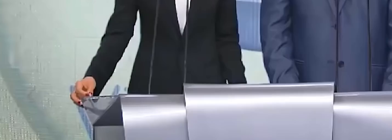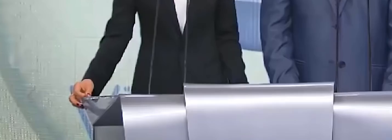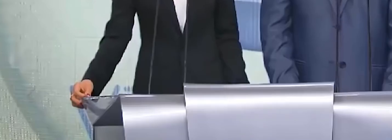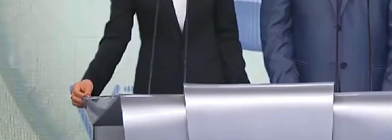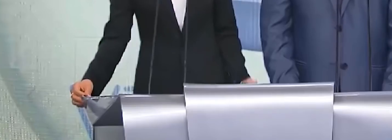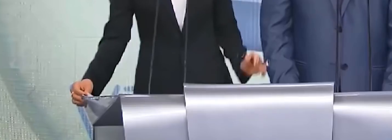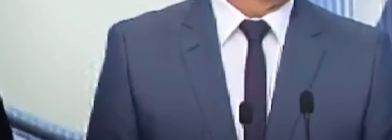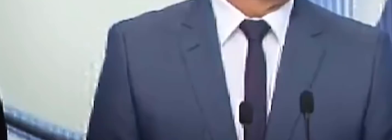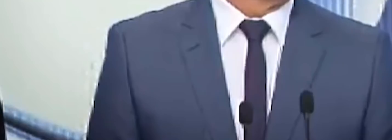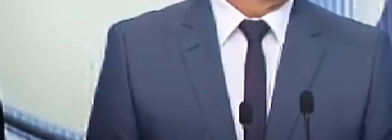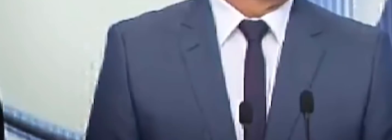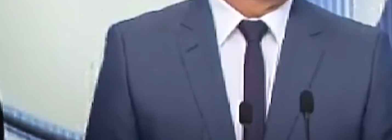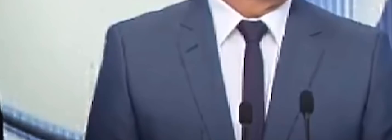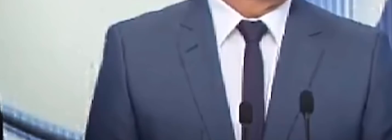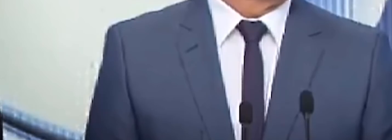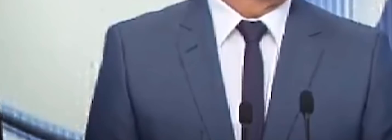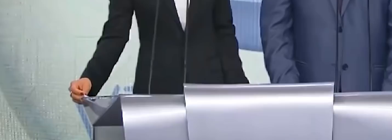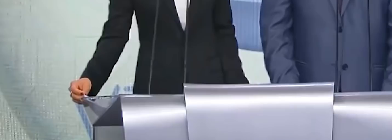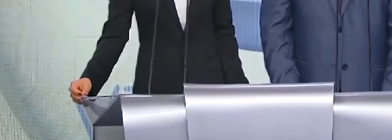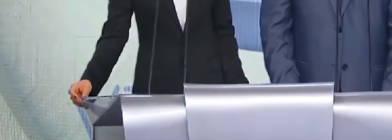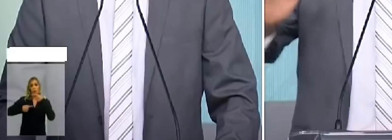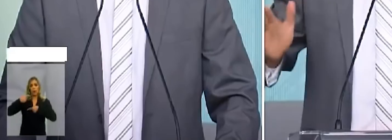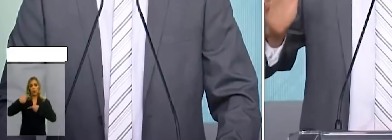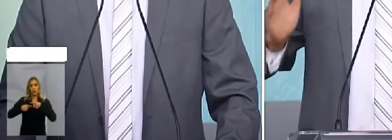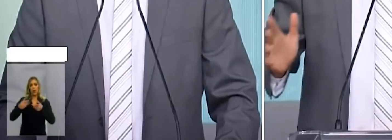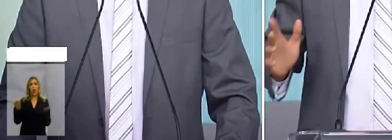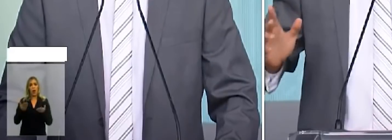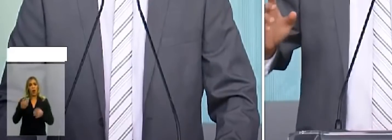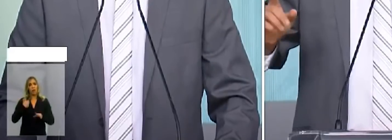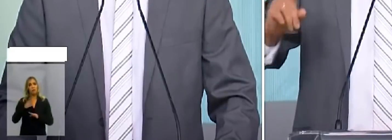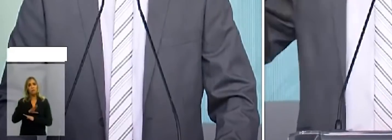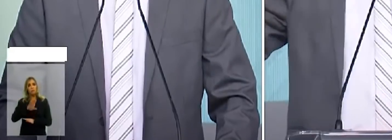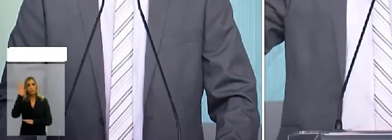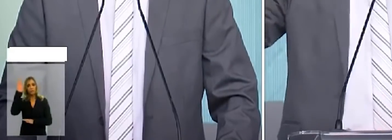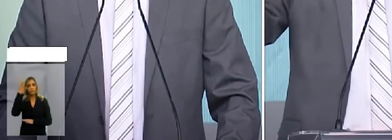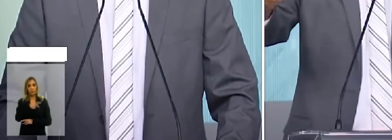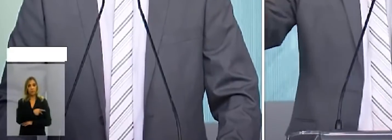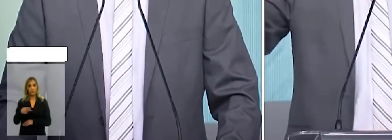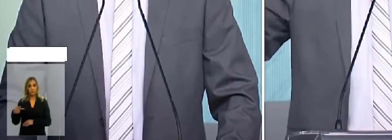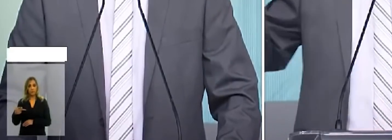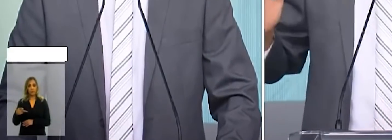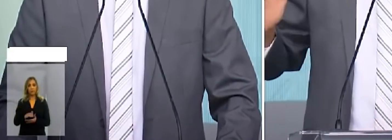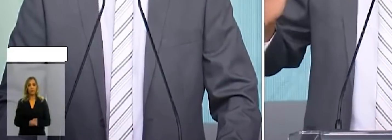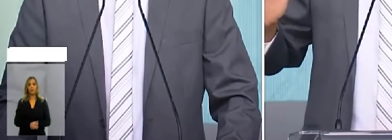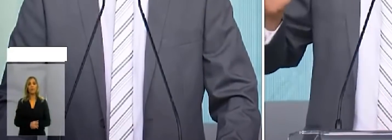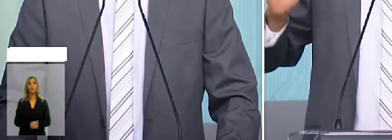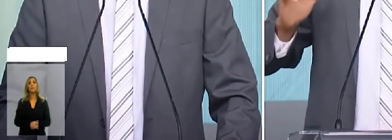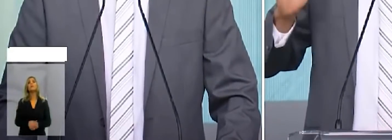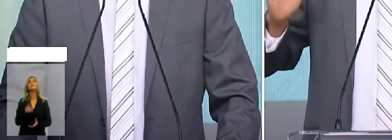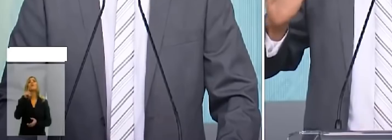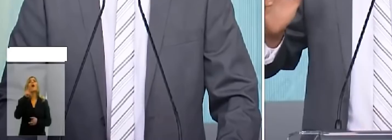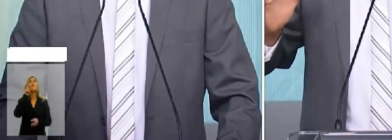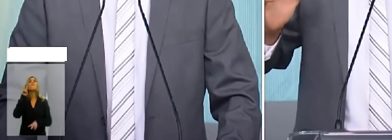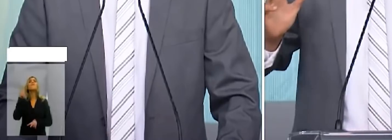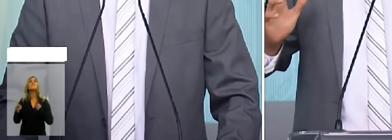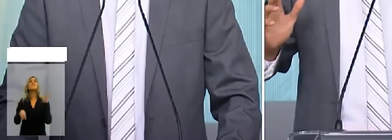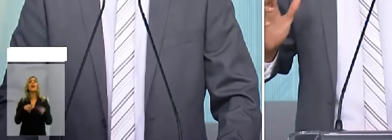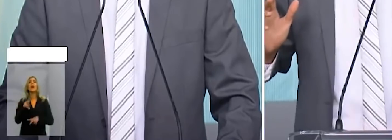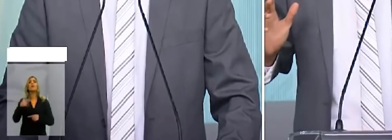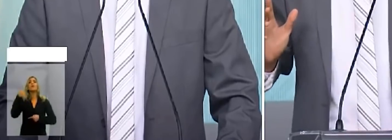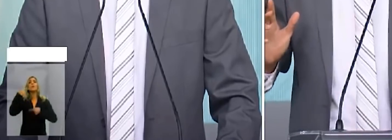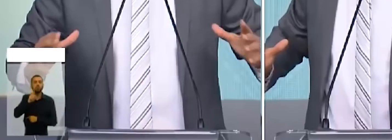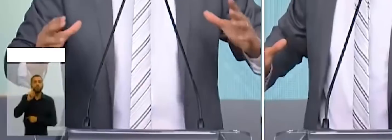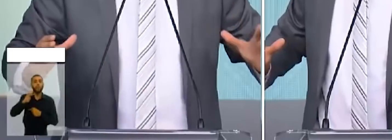encerrado. Candidato, obrigada. A tréplica de 1 minuto, por favor. Deixa eu falar uma coisa. Tem um perigo iminente acontecendo. Tem uma guerra